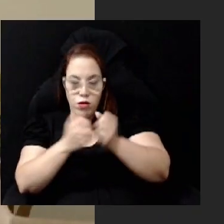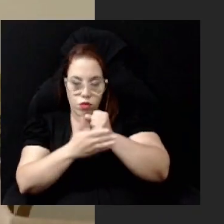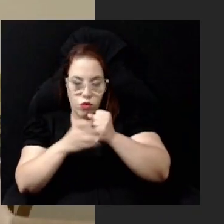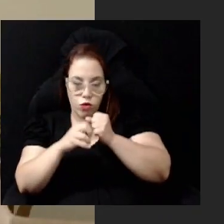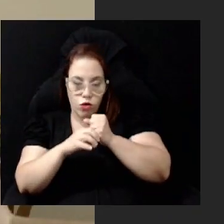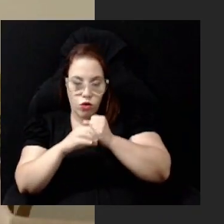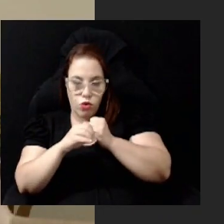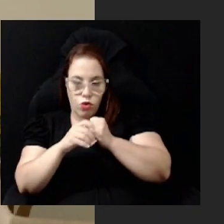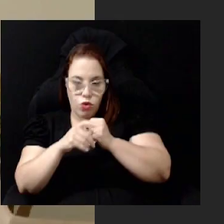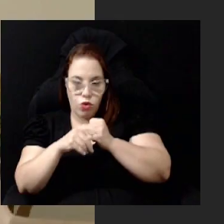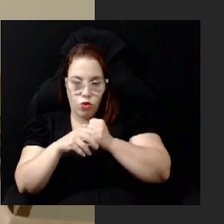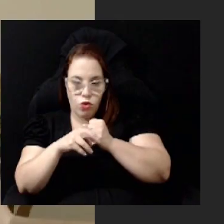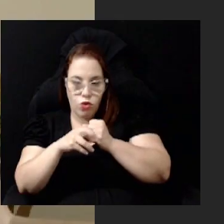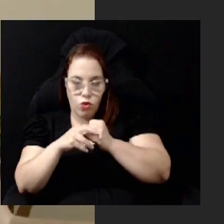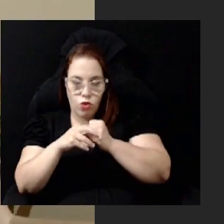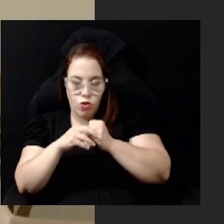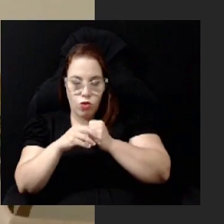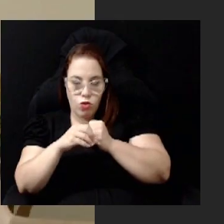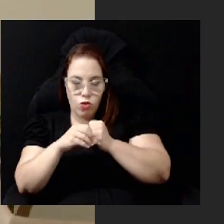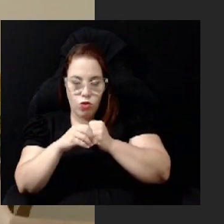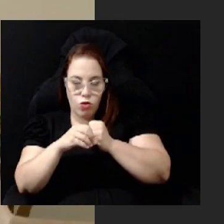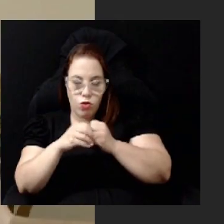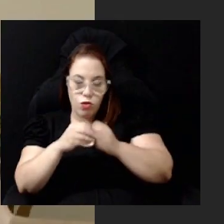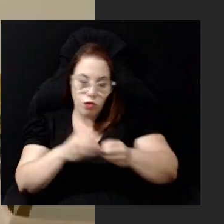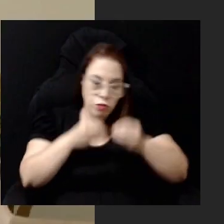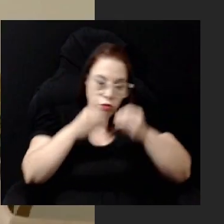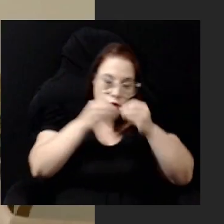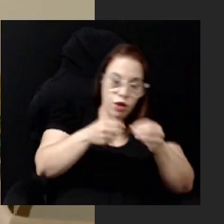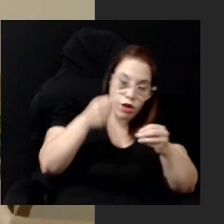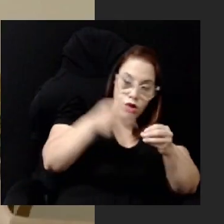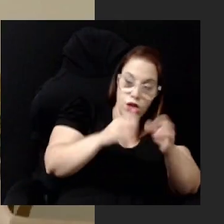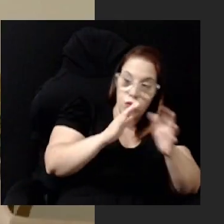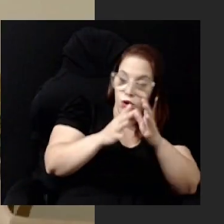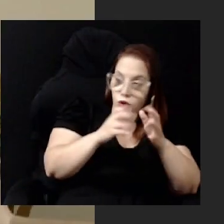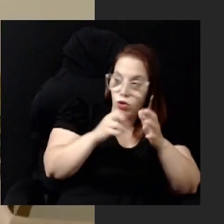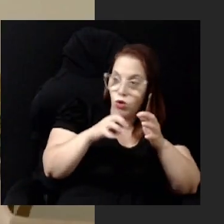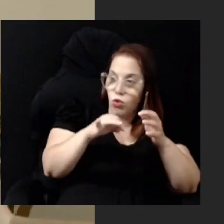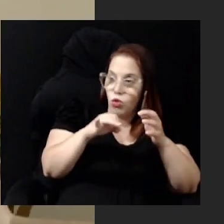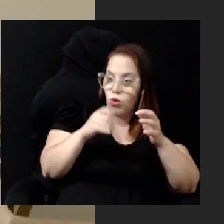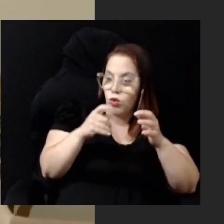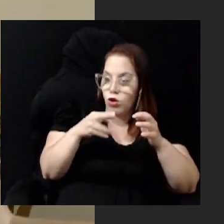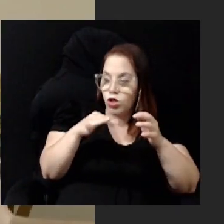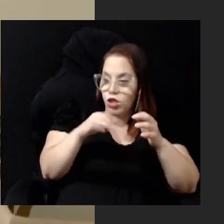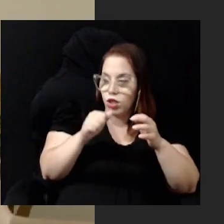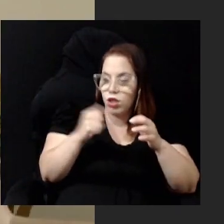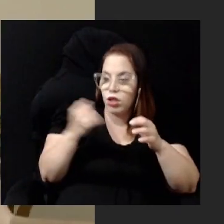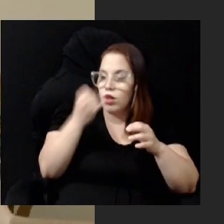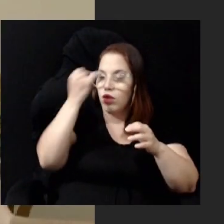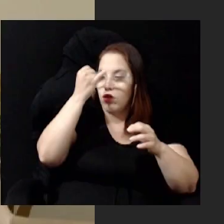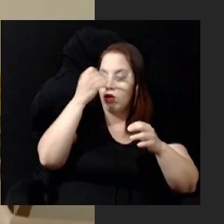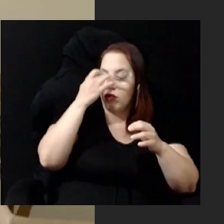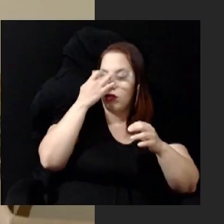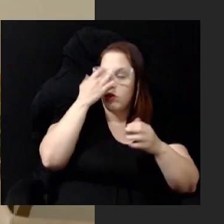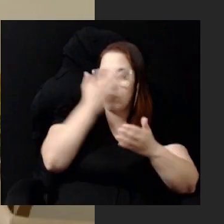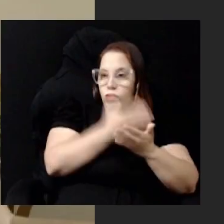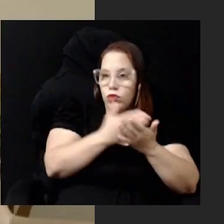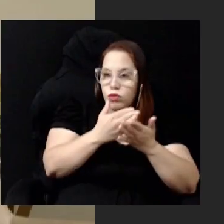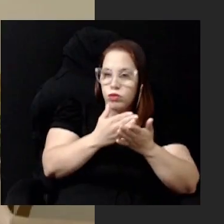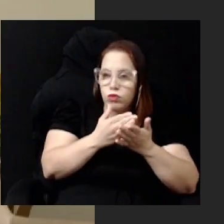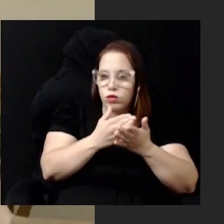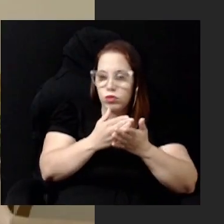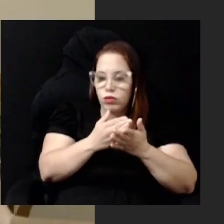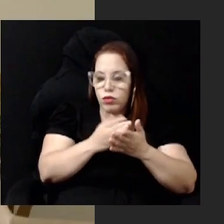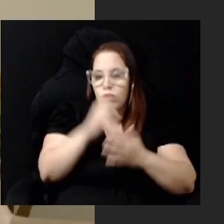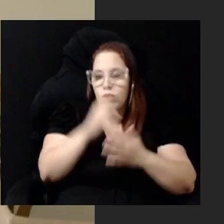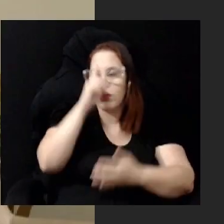oncologista ele vai ter muito pouco a oferecer naquele momento. O oncologista ele vai ser importante a partir do momento que se tem